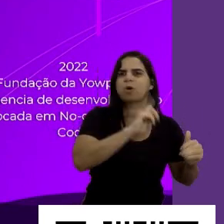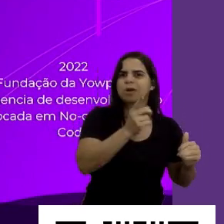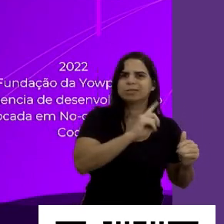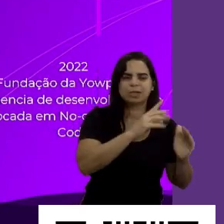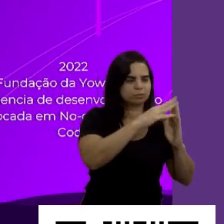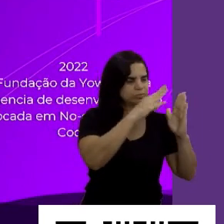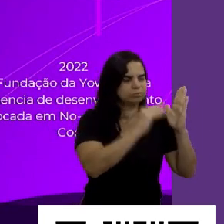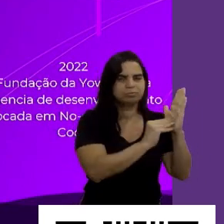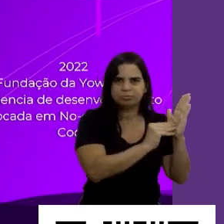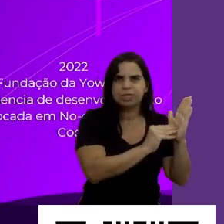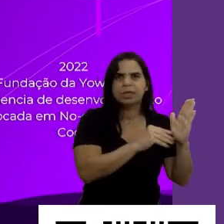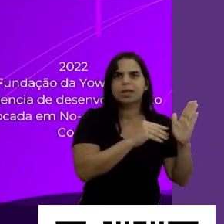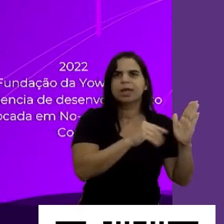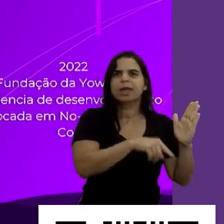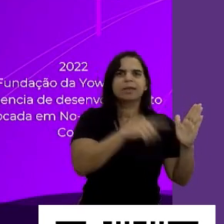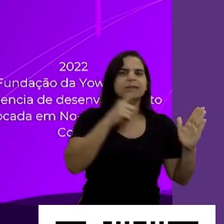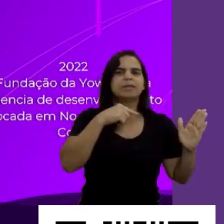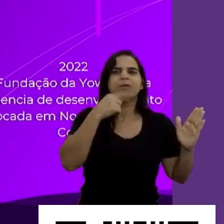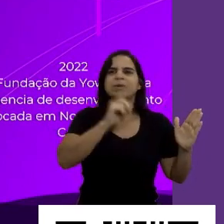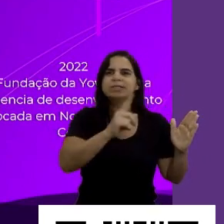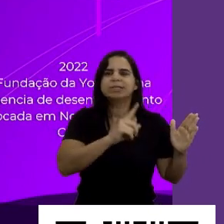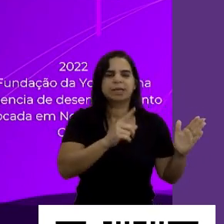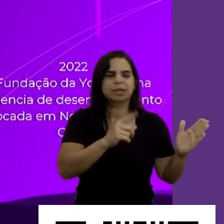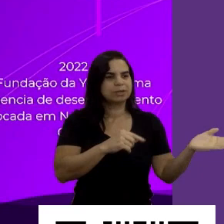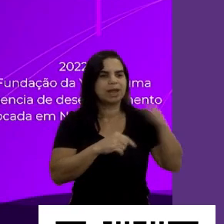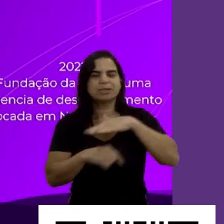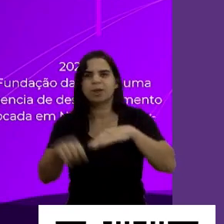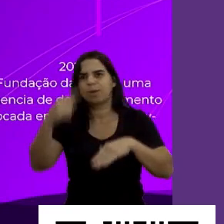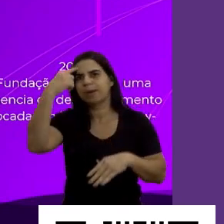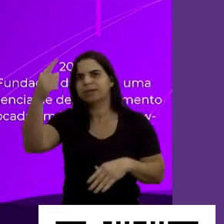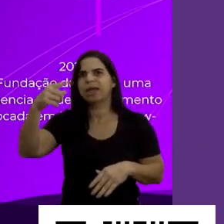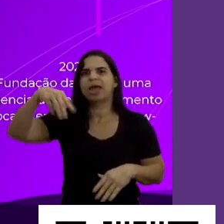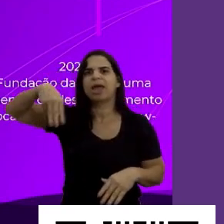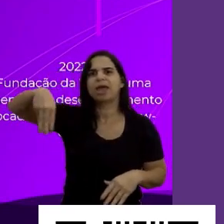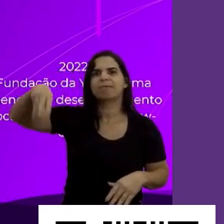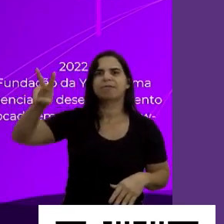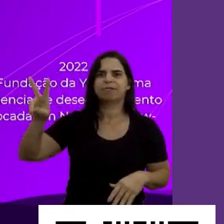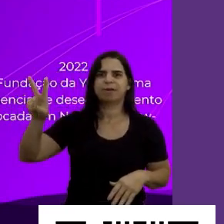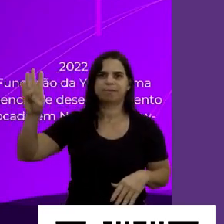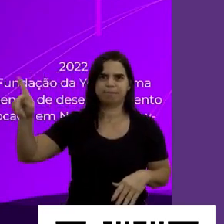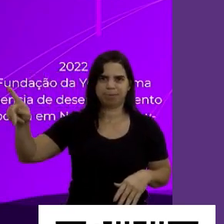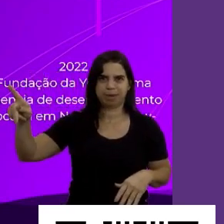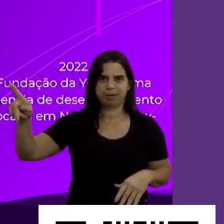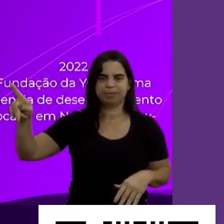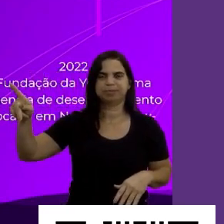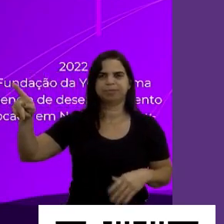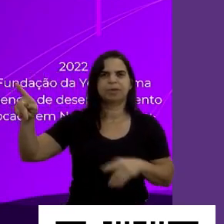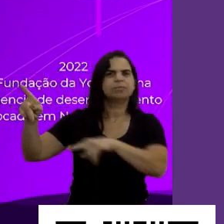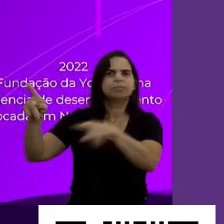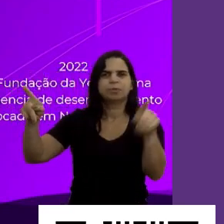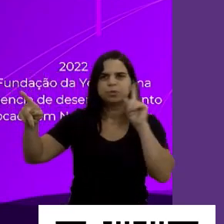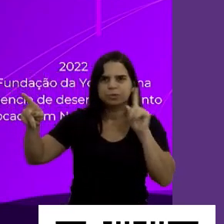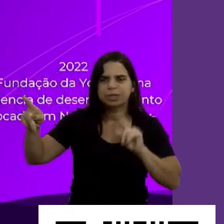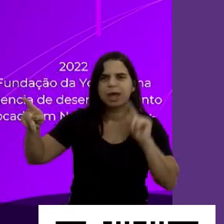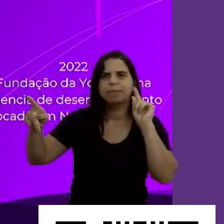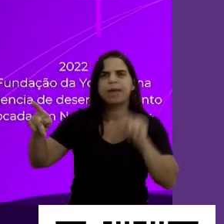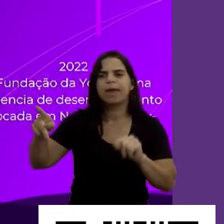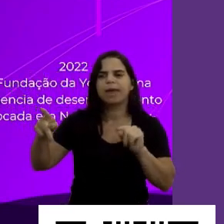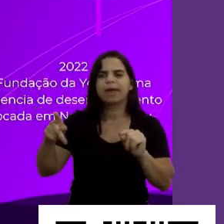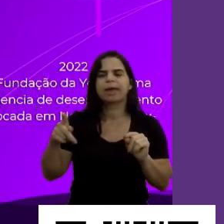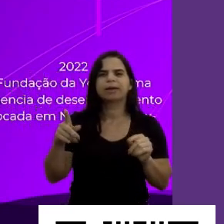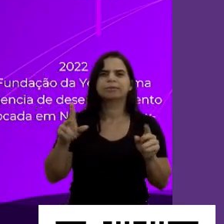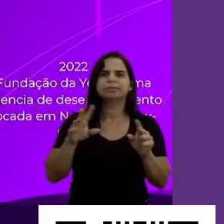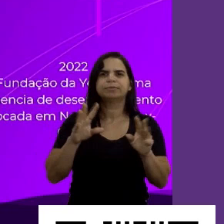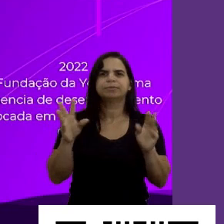queria e trazer a ideia para a gente fazer um MVP para quem não sabe o MVP seria uma versão minimamente viável